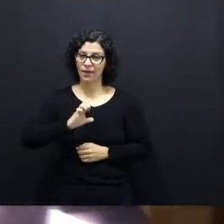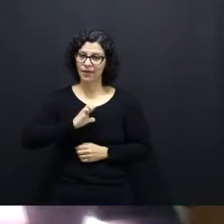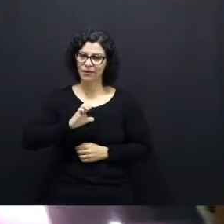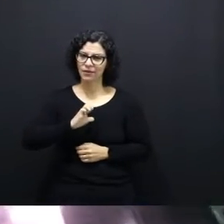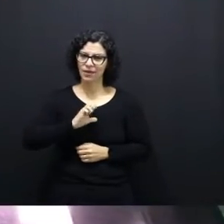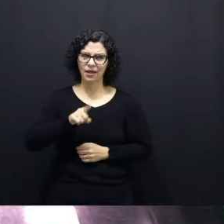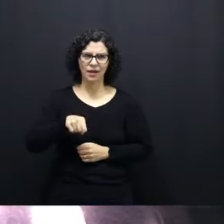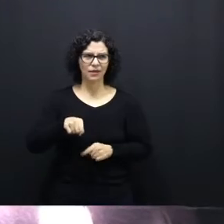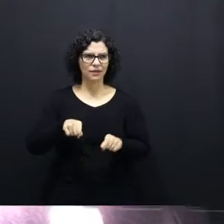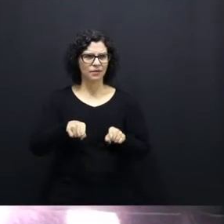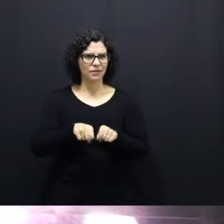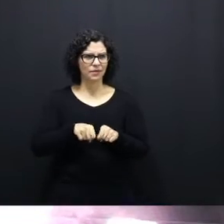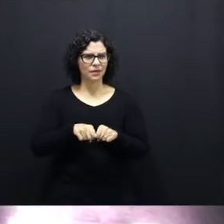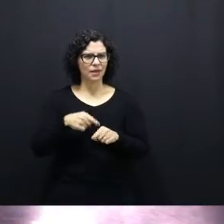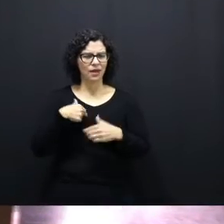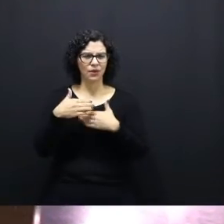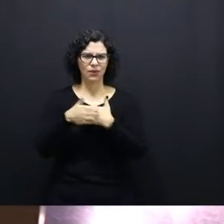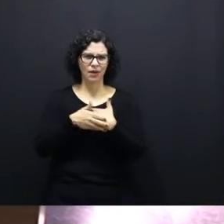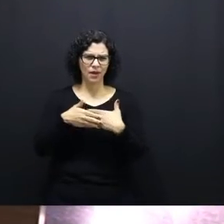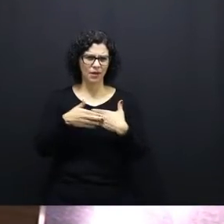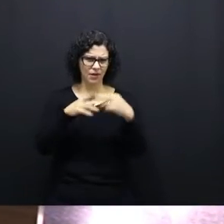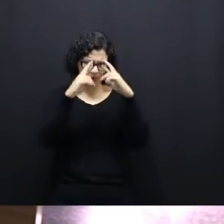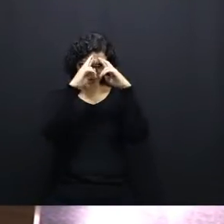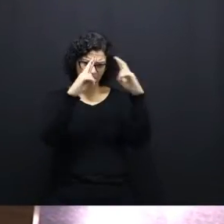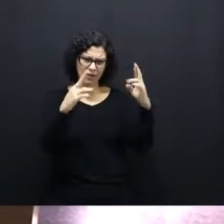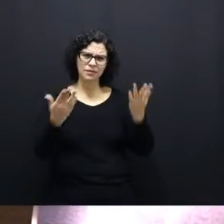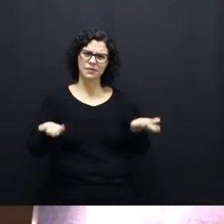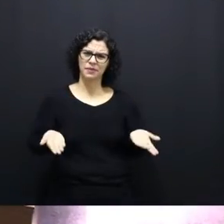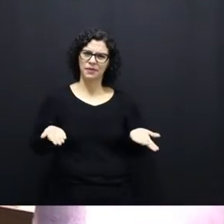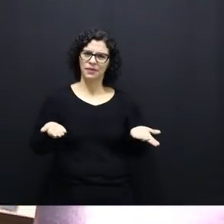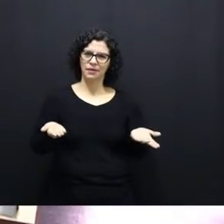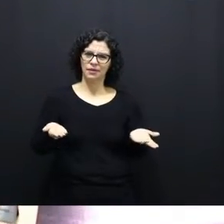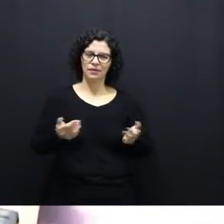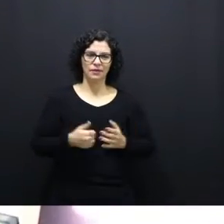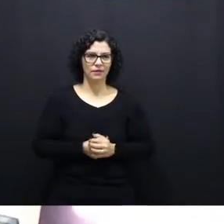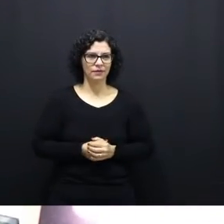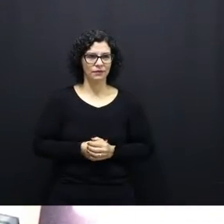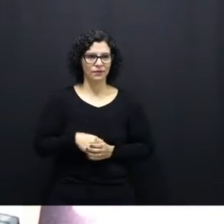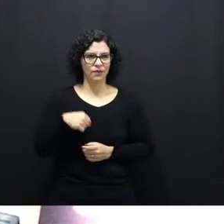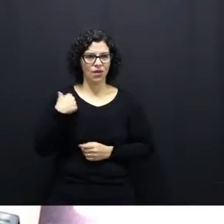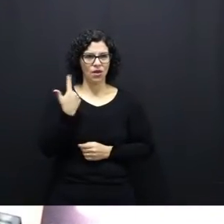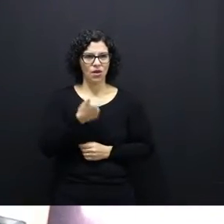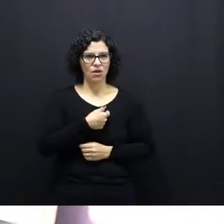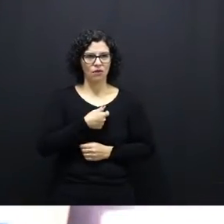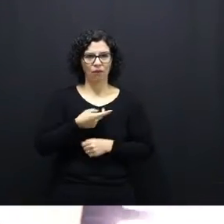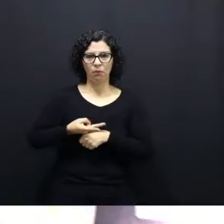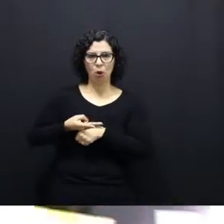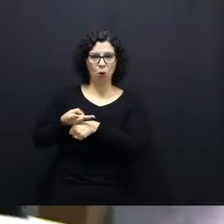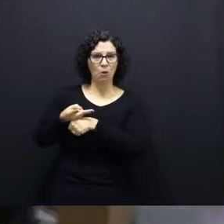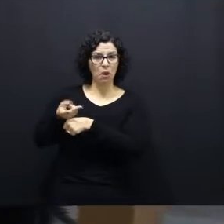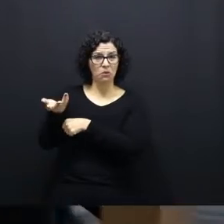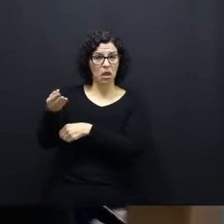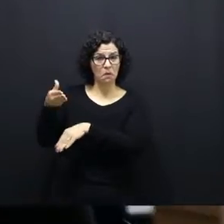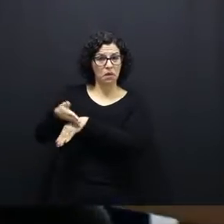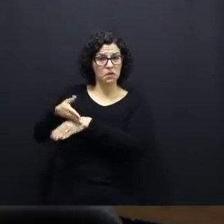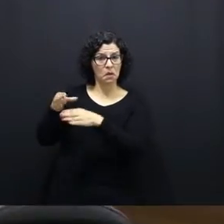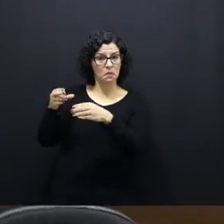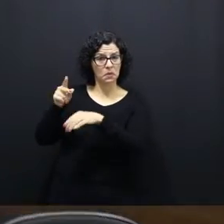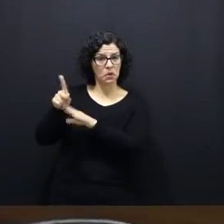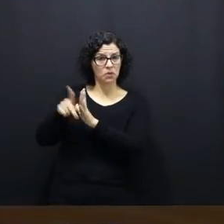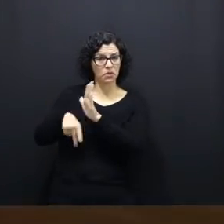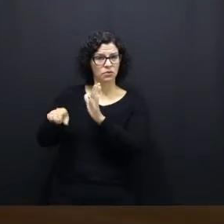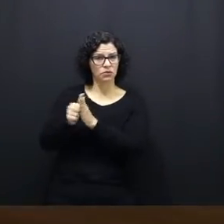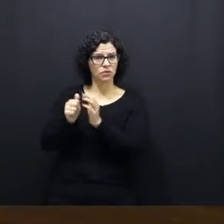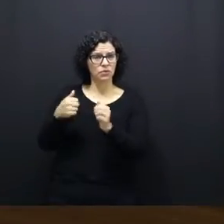ética assim é o Buzz é mas é um carinho o respeito um para o outro né a gente não vai ficar correndo atrás é porque eu quero entrar no projeto não